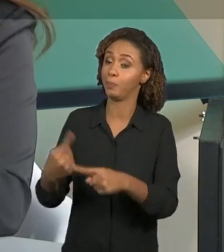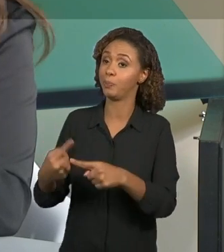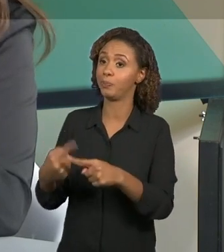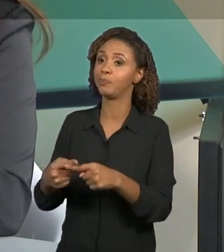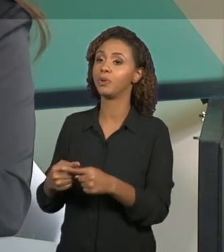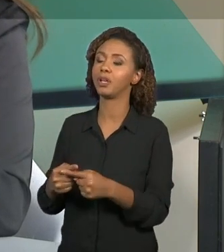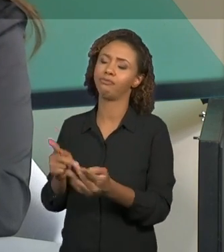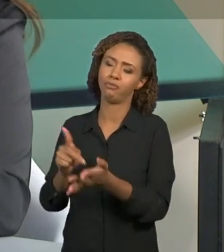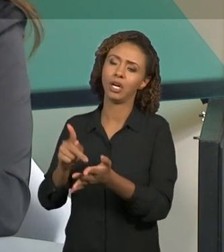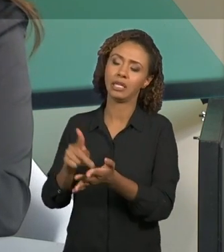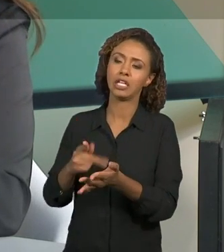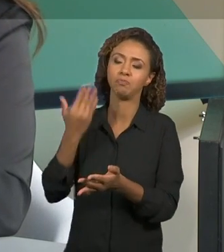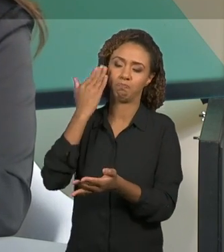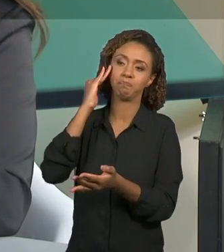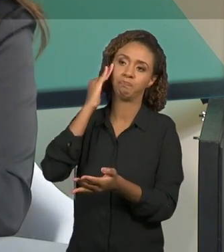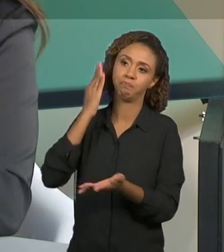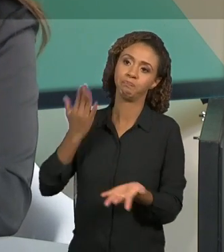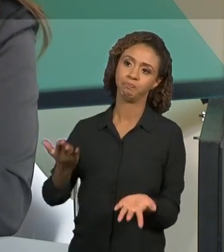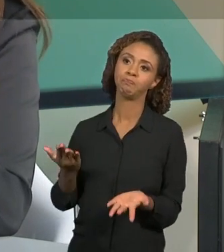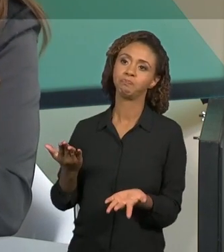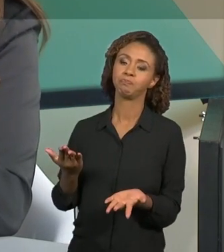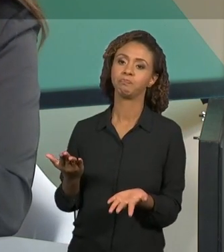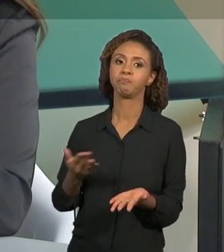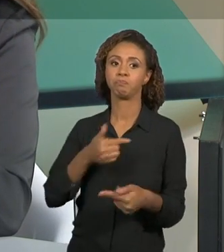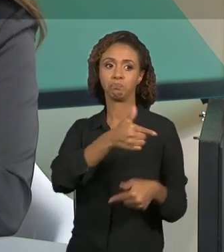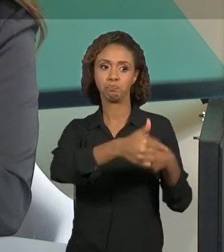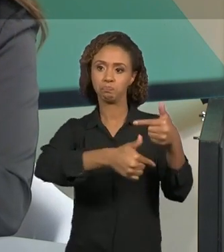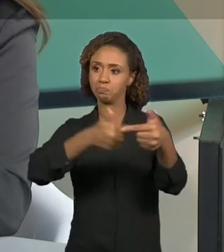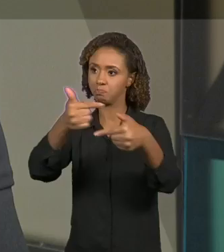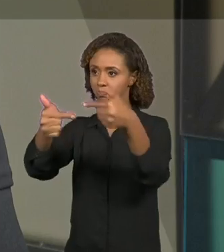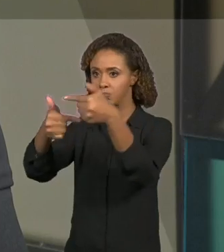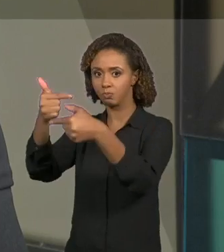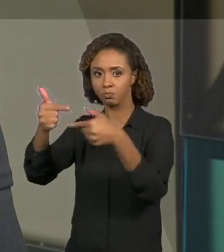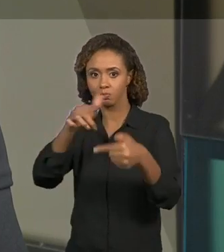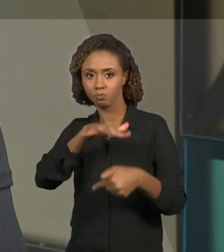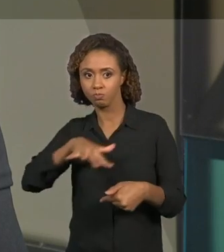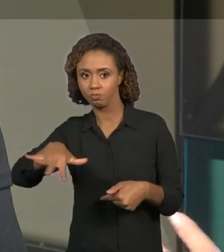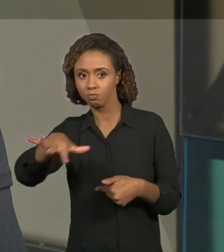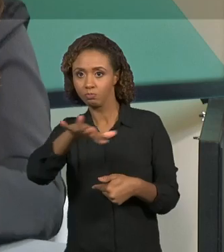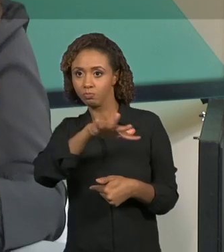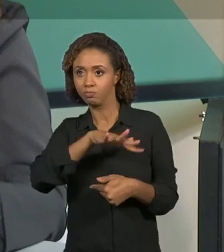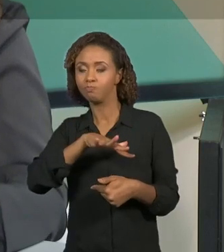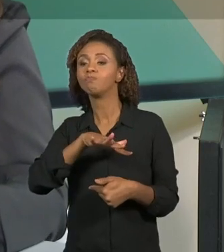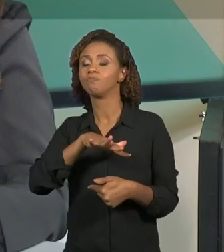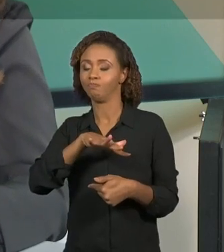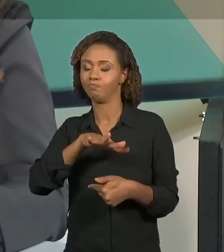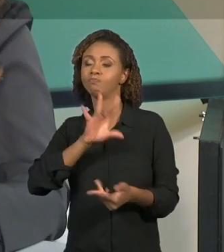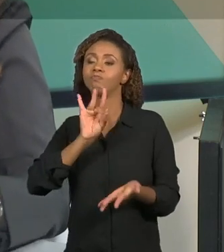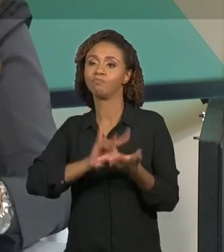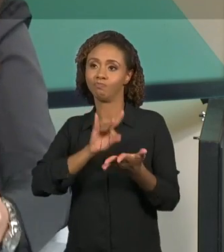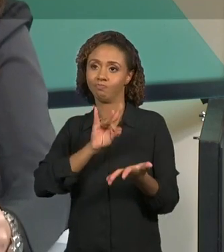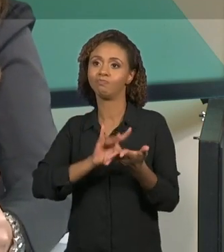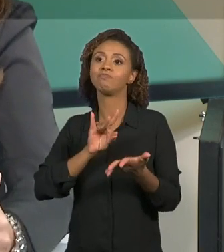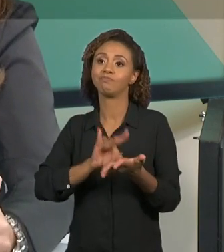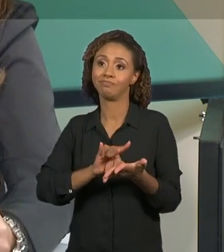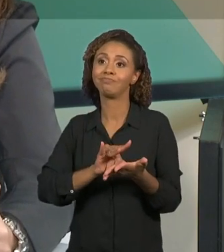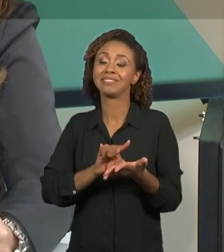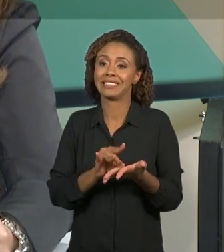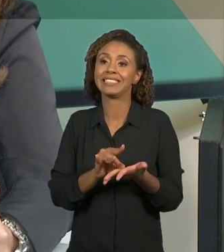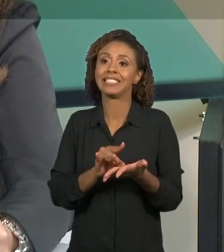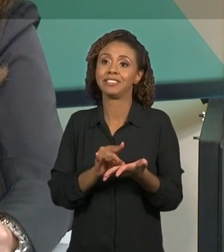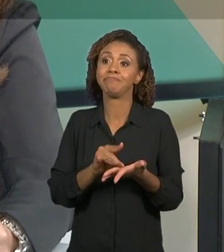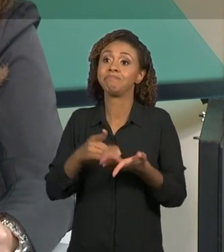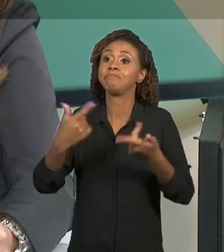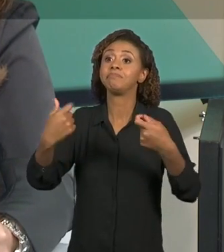assim fica bem claro aqui nós temos um mercado de trabalho né que necessita de um profissional